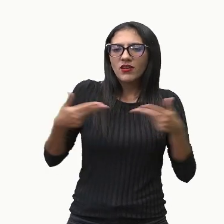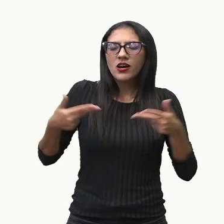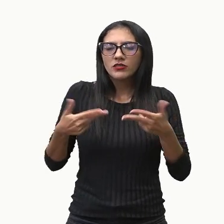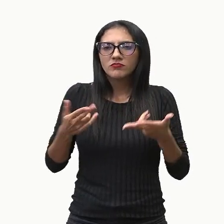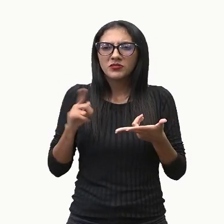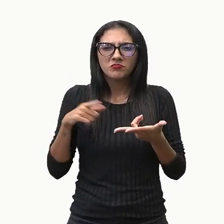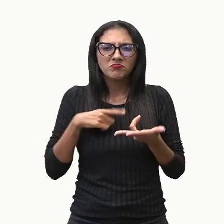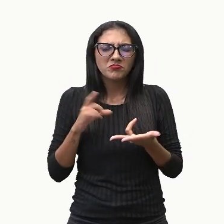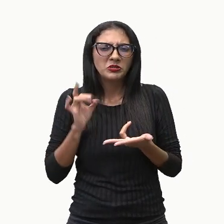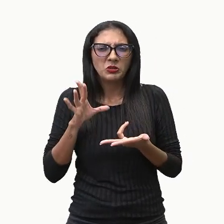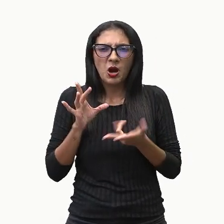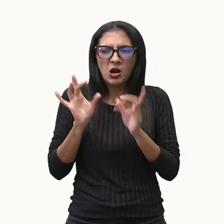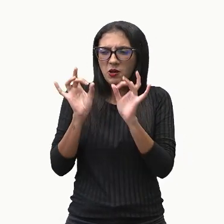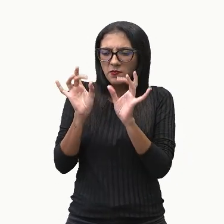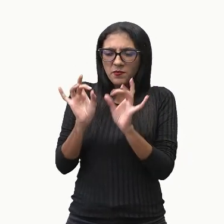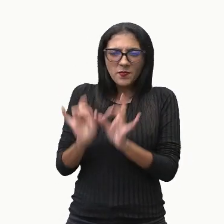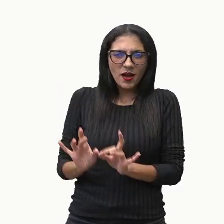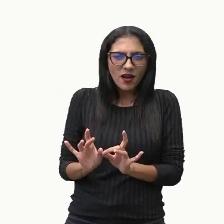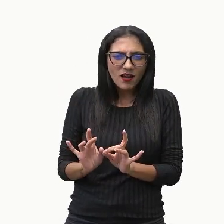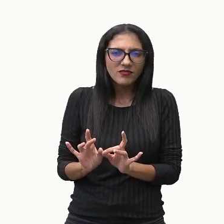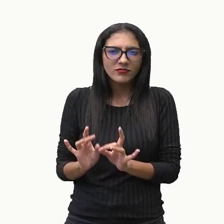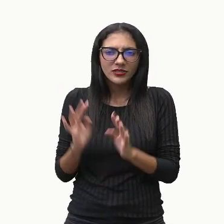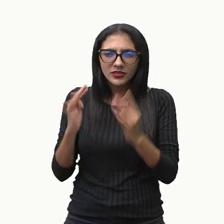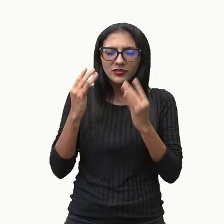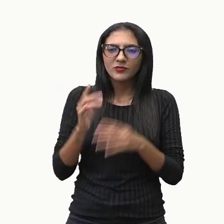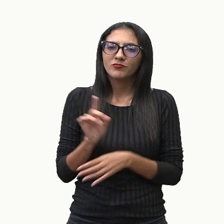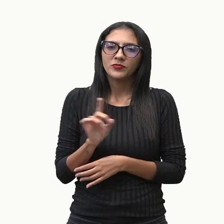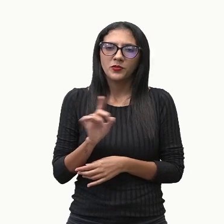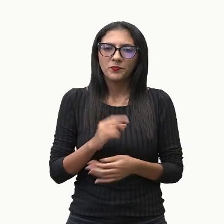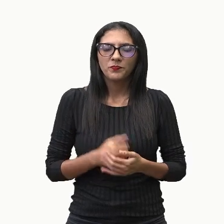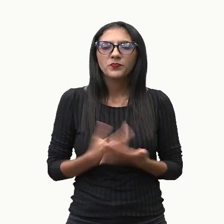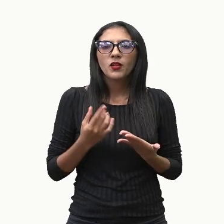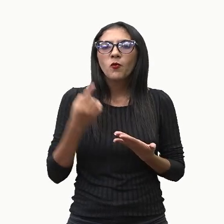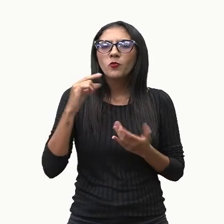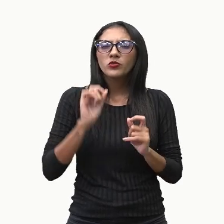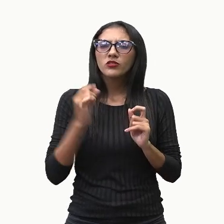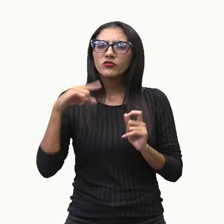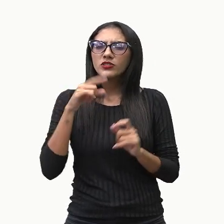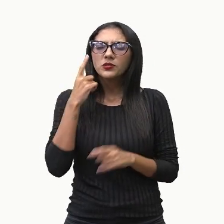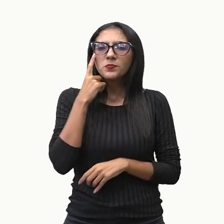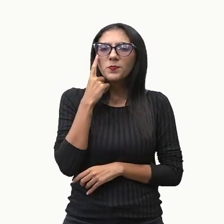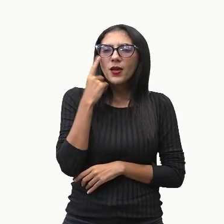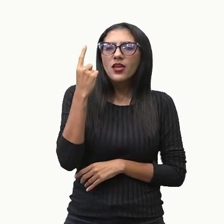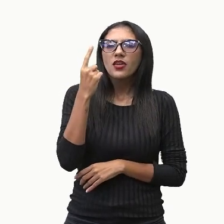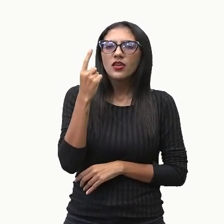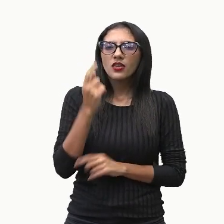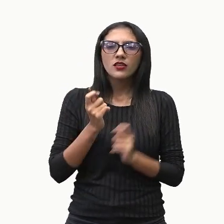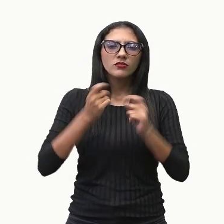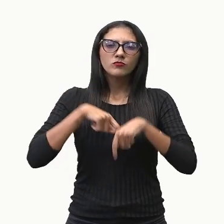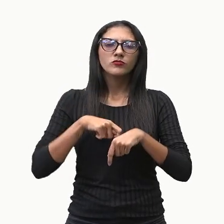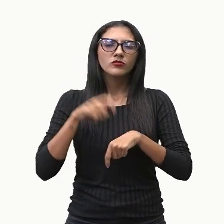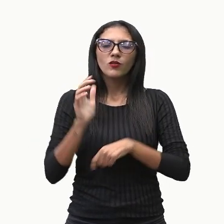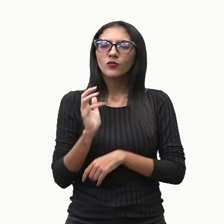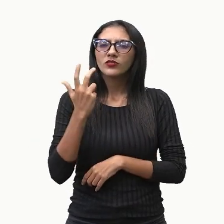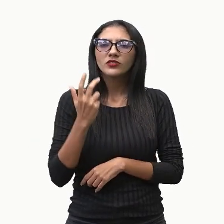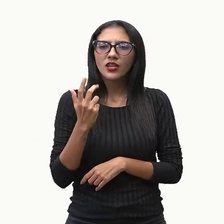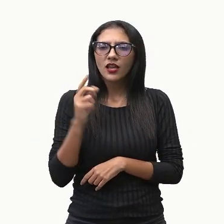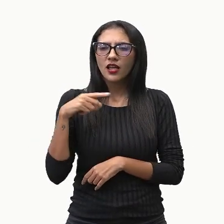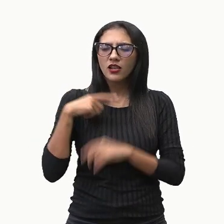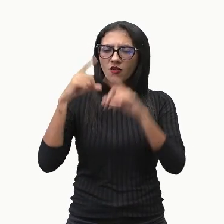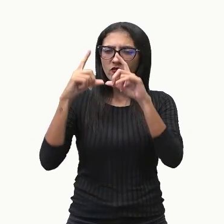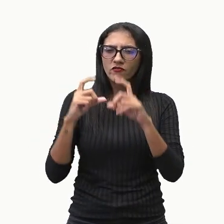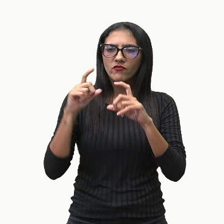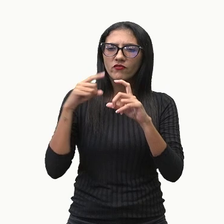para enfeite, não é isso? Então, o que aconteceu aqui nesse caso dessa fotografia?